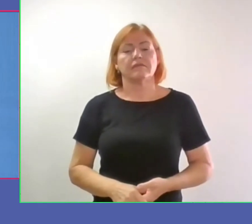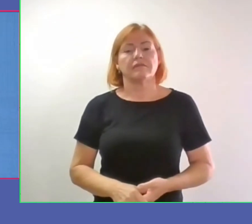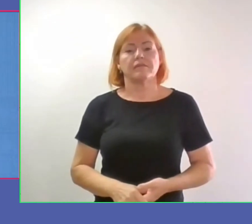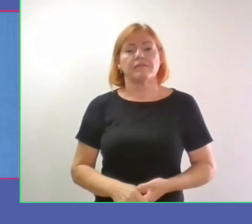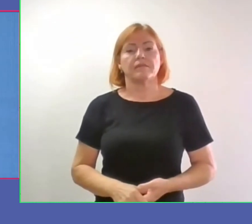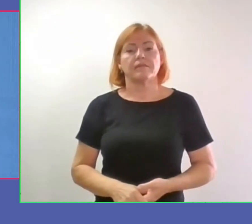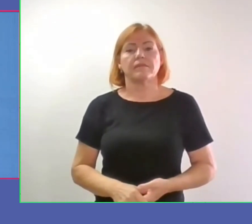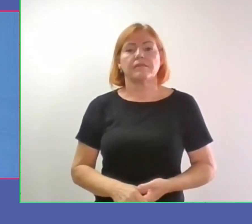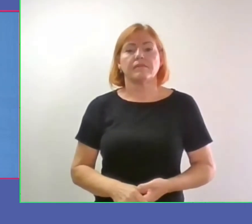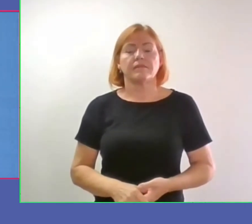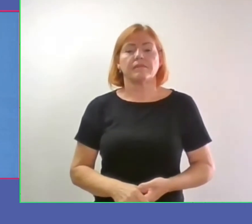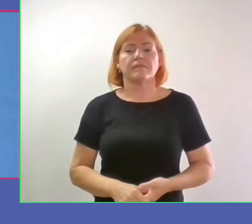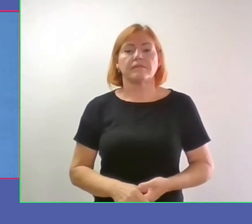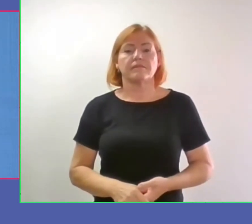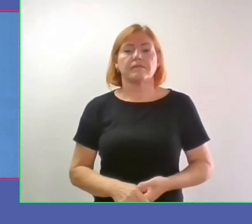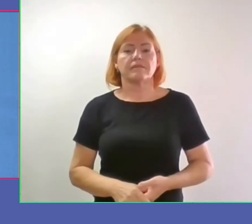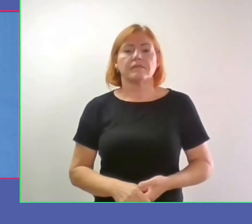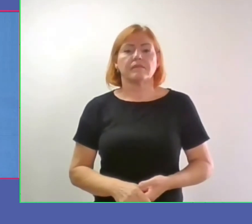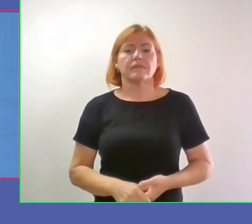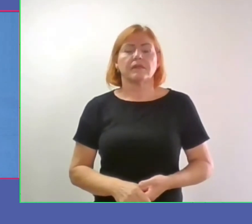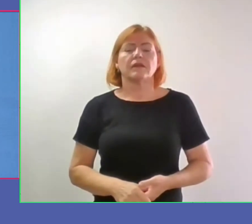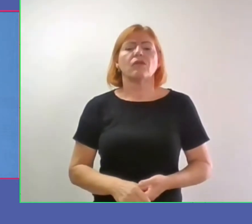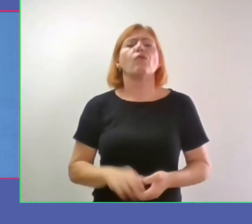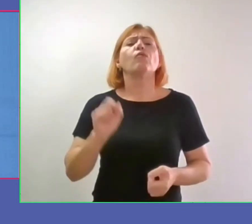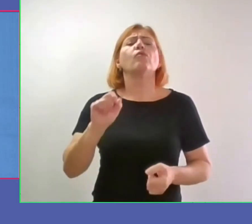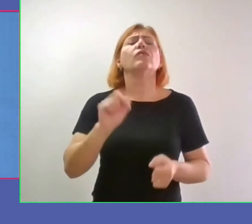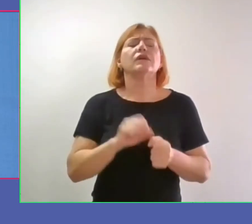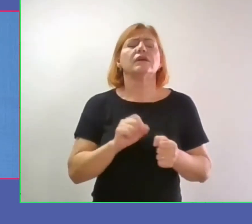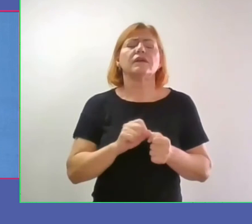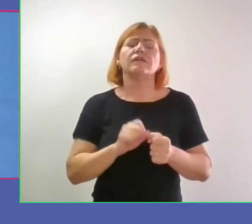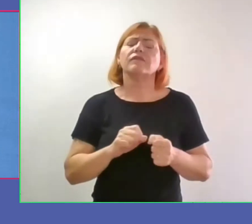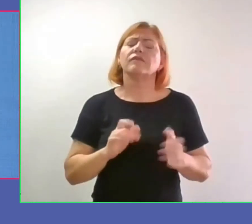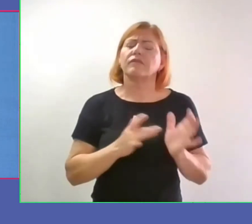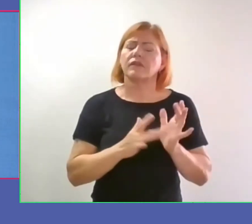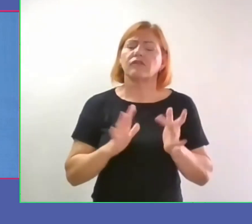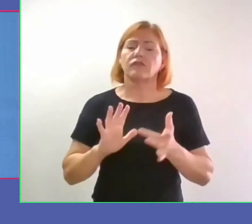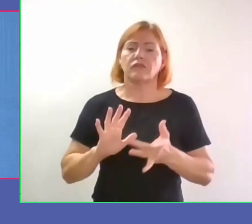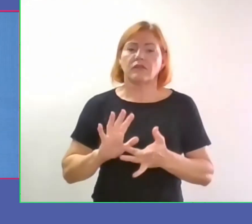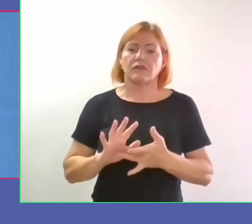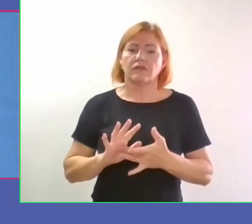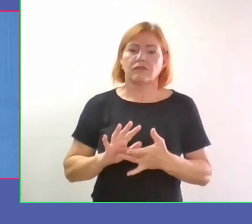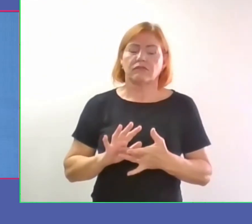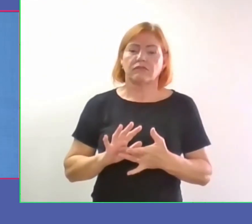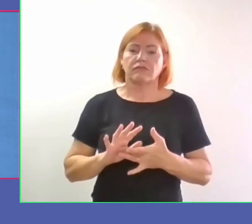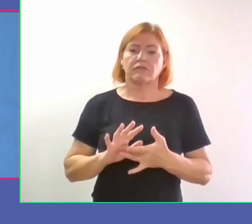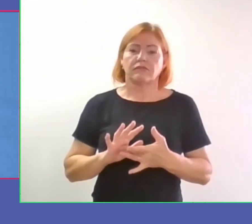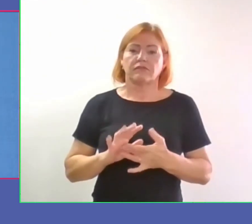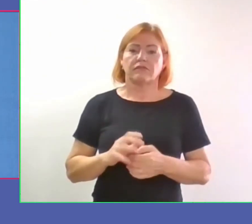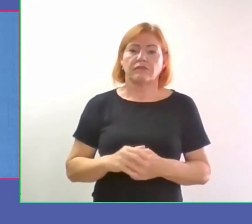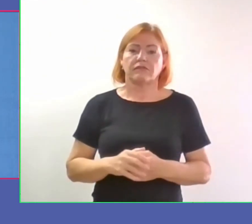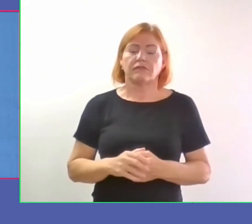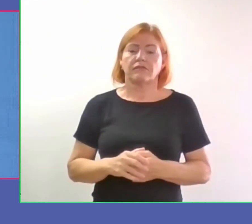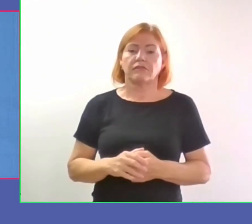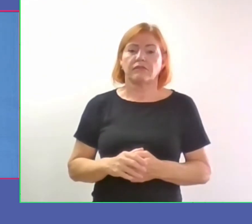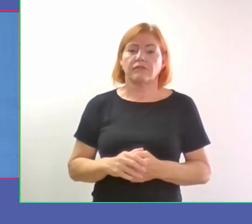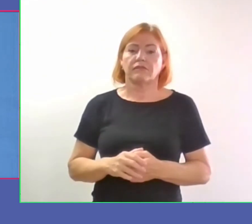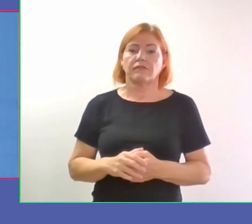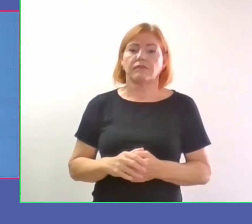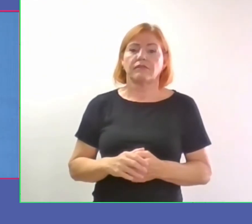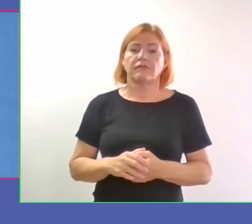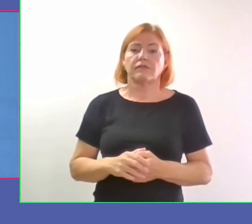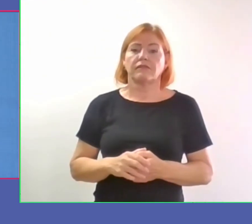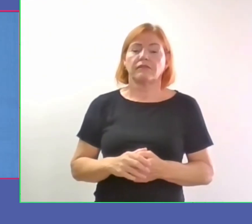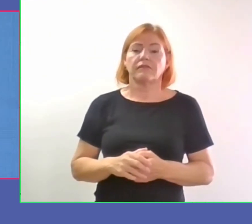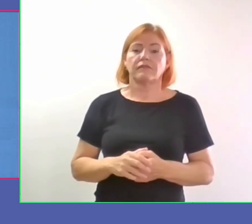12 pregar o evangelho, não. Logo no primeiro versículo do capítulo 11 ele diz assim: ora, tendo acabado Jesus de